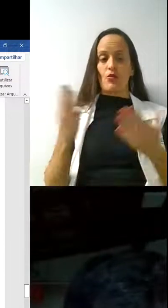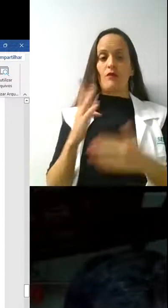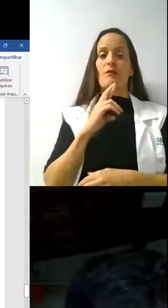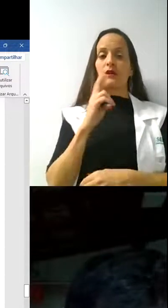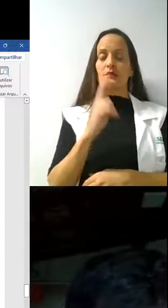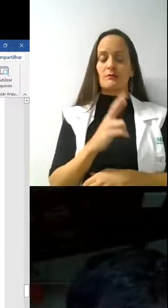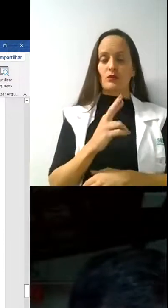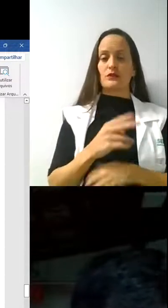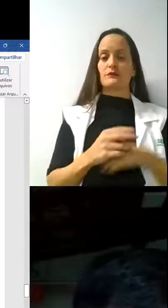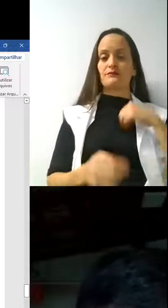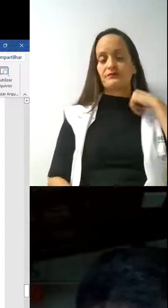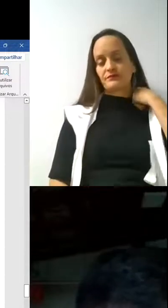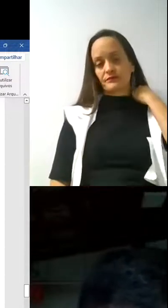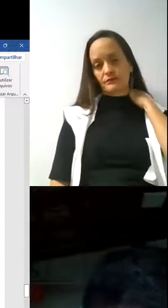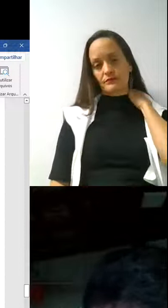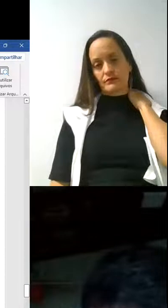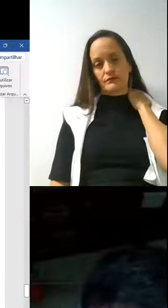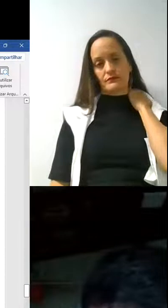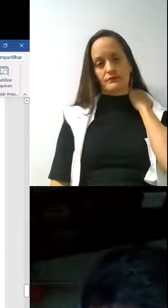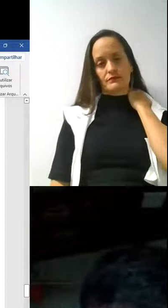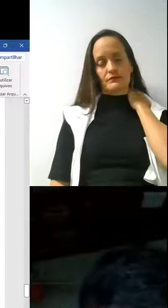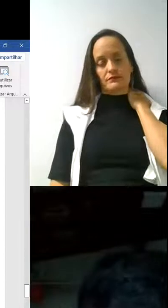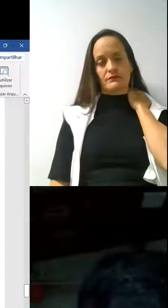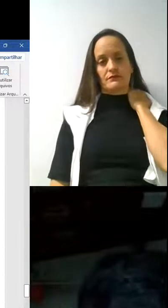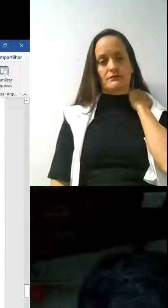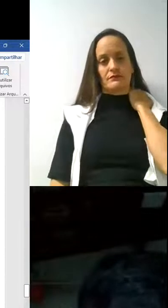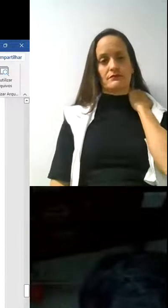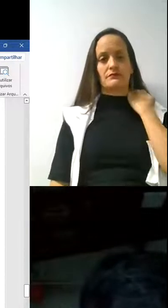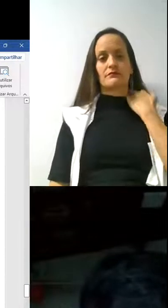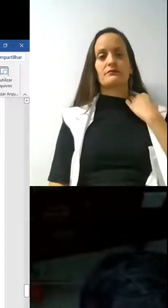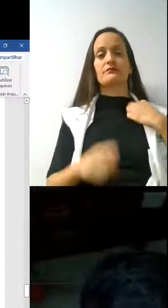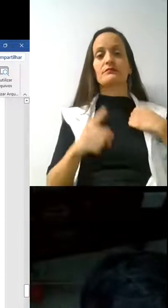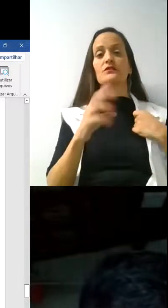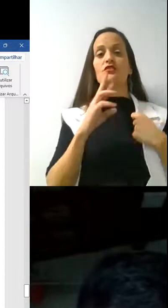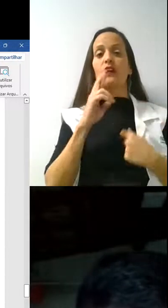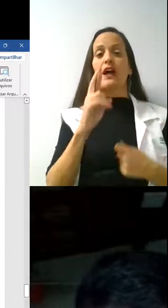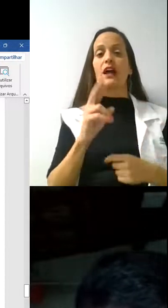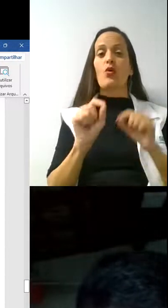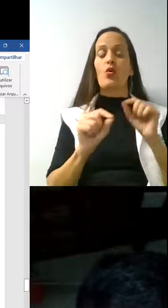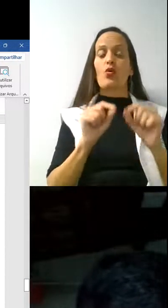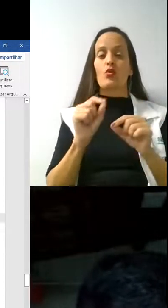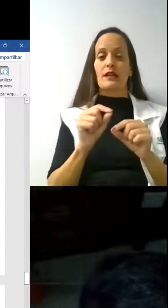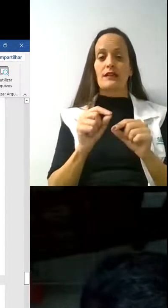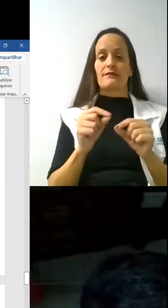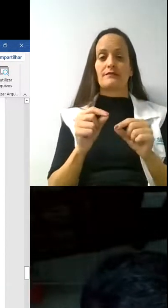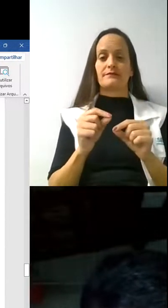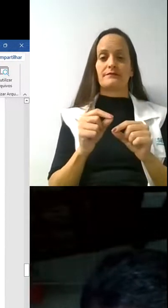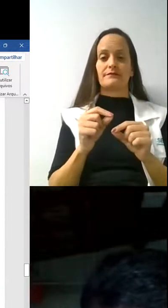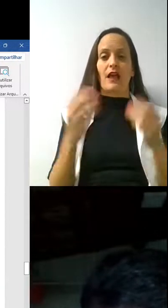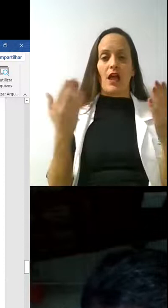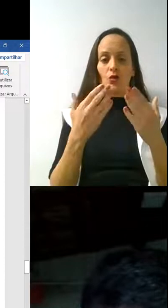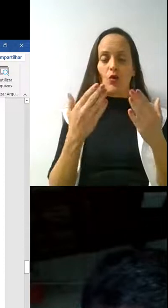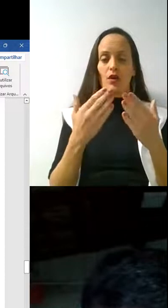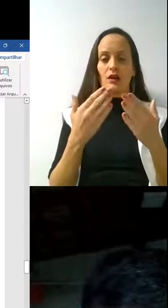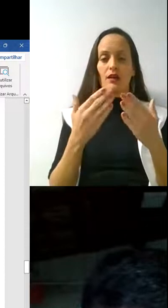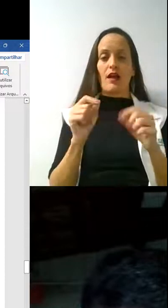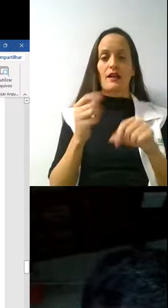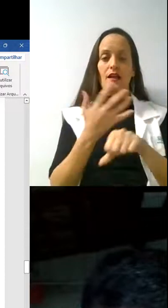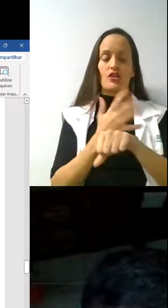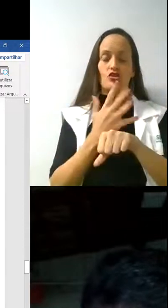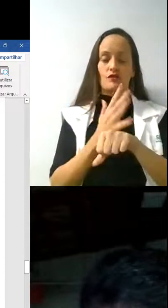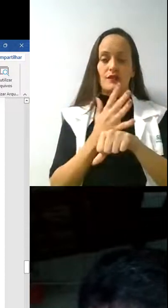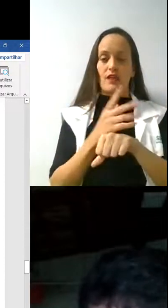né? Então, aqui agora, qual que é a distância que a gente vai usar? A gente vai usar a distância entre os postes 1 e 7. Então, se a gente voltar aqui no desenho, ó,